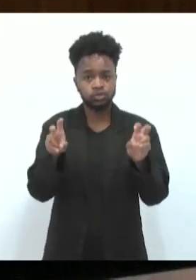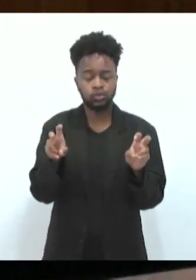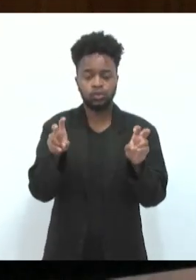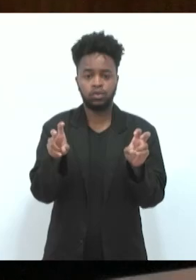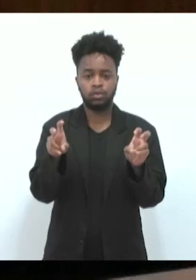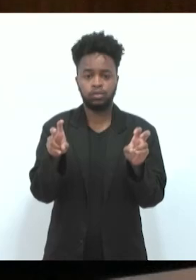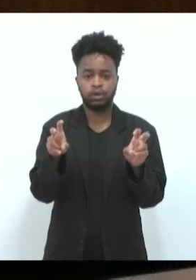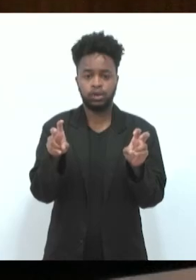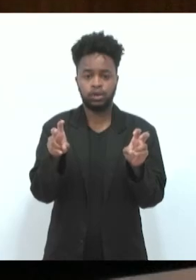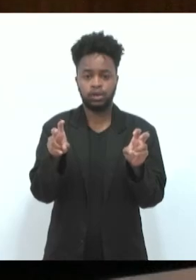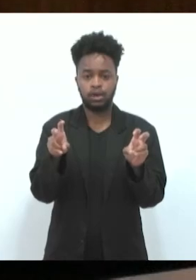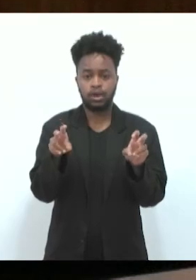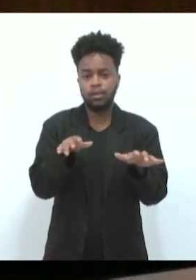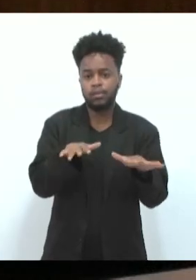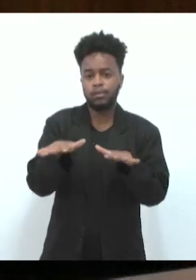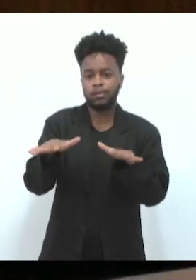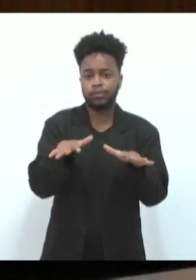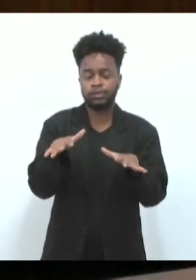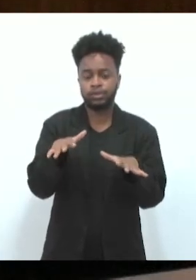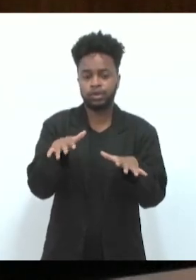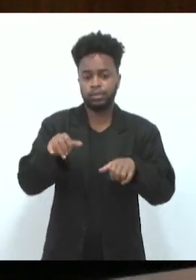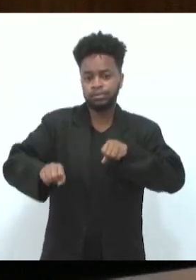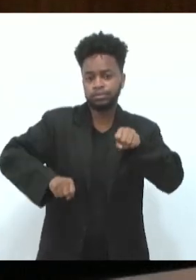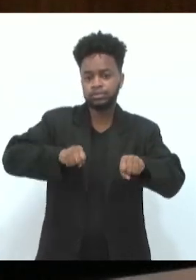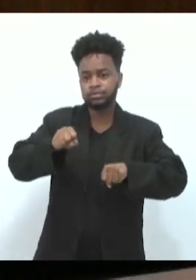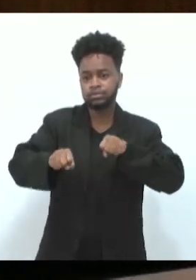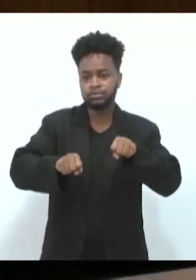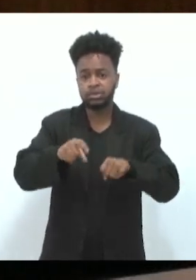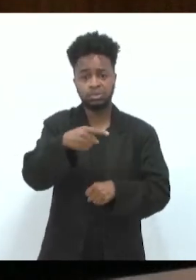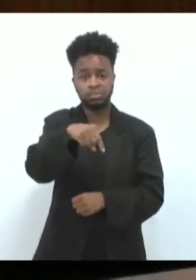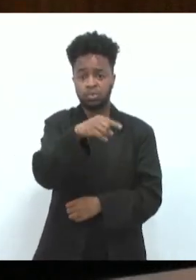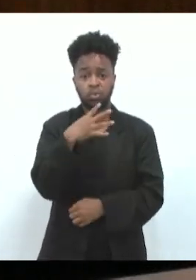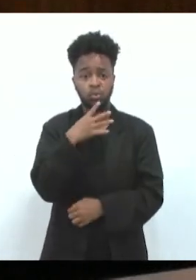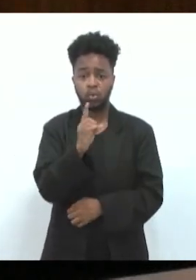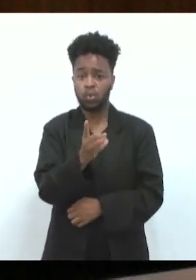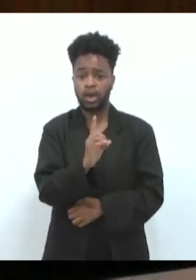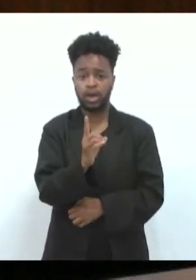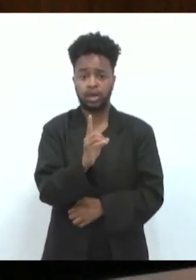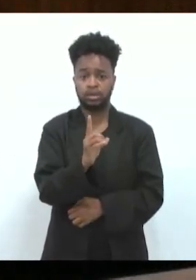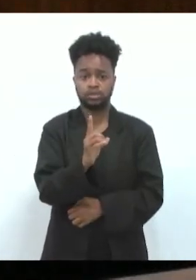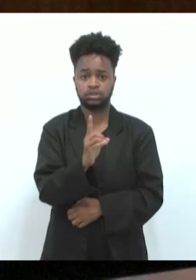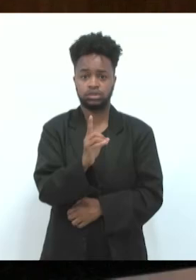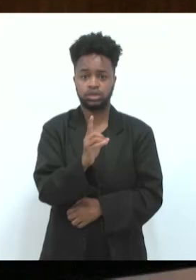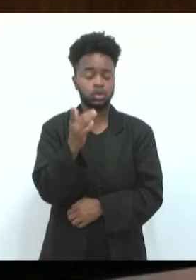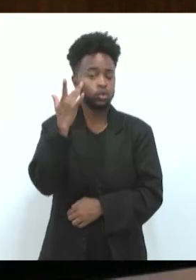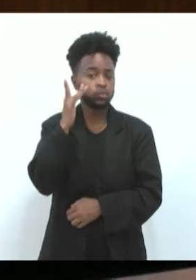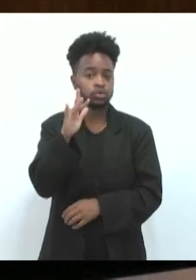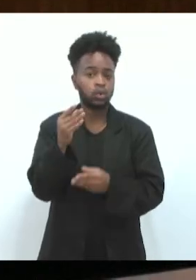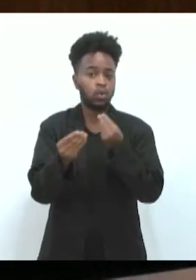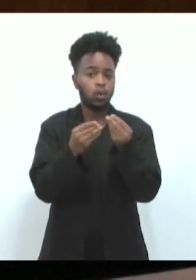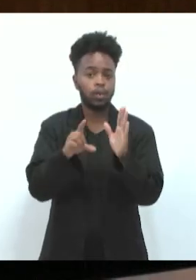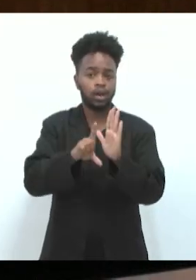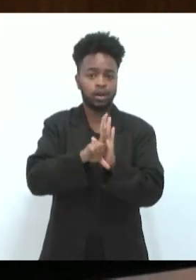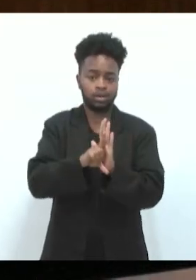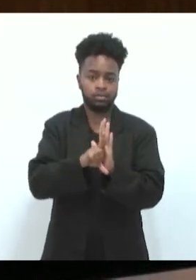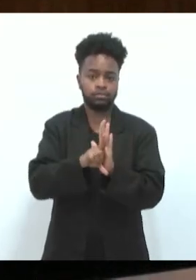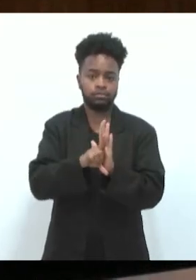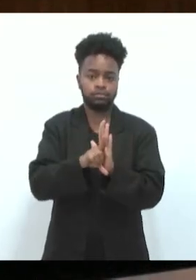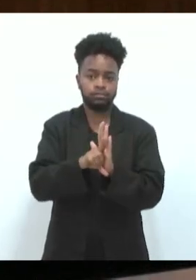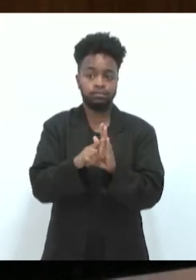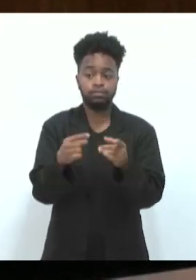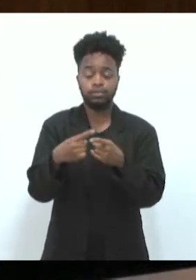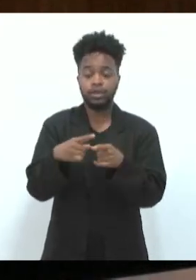questão da mobilidade ciclista, eles não conhecem, desconhecem até a legislação. O